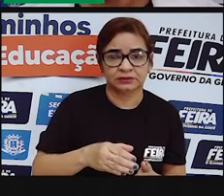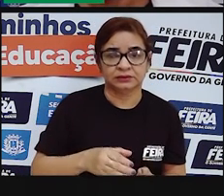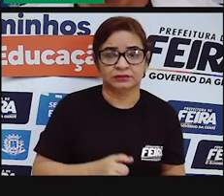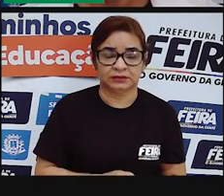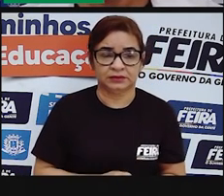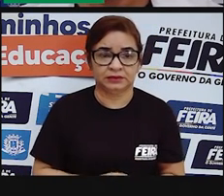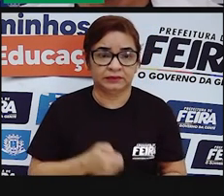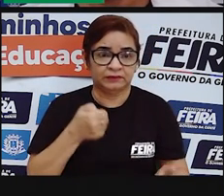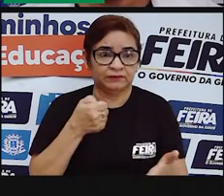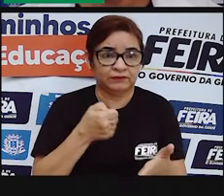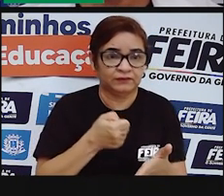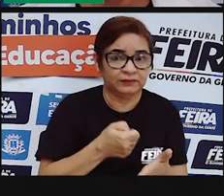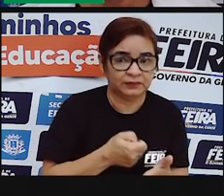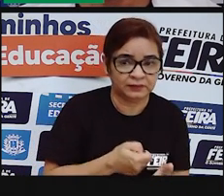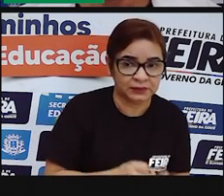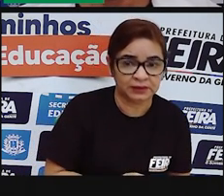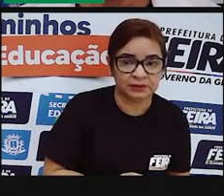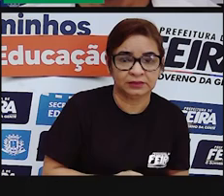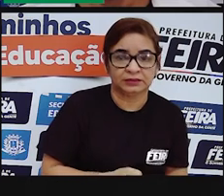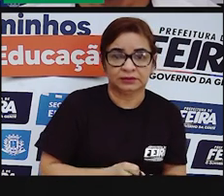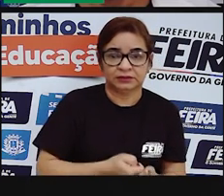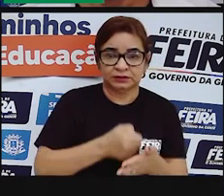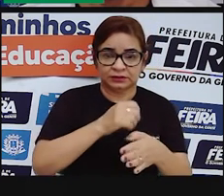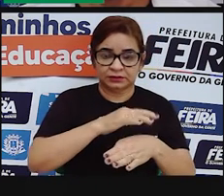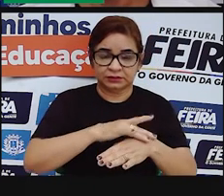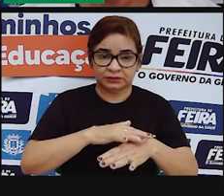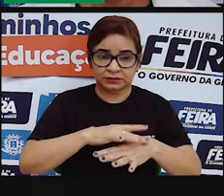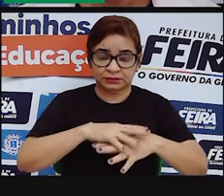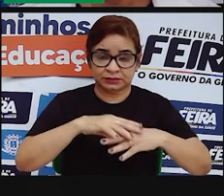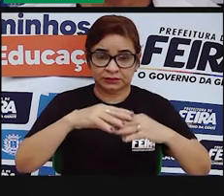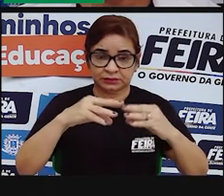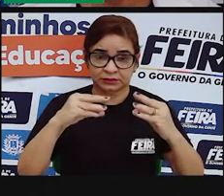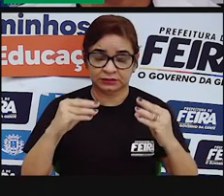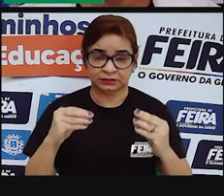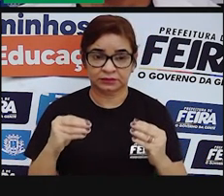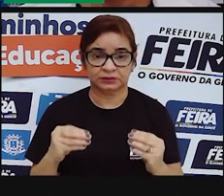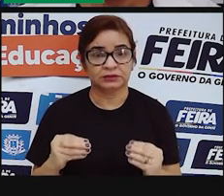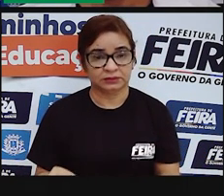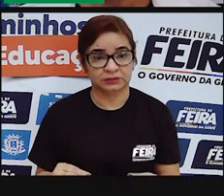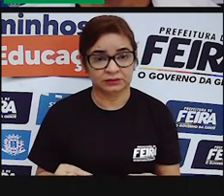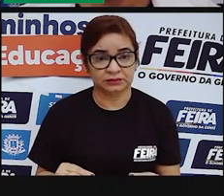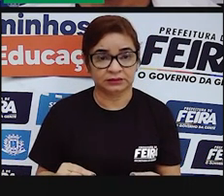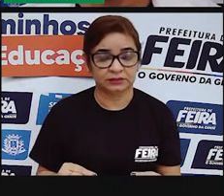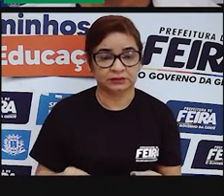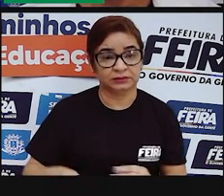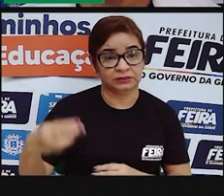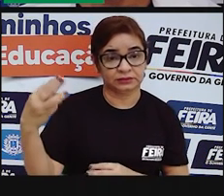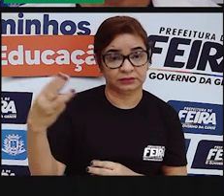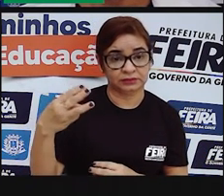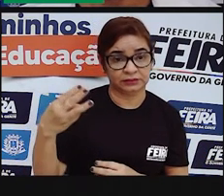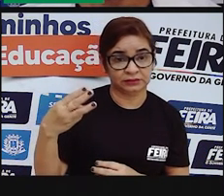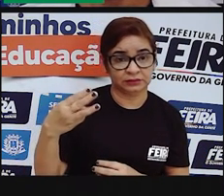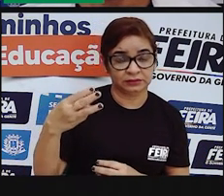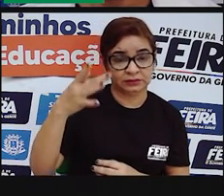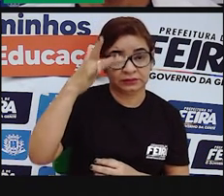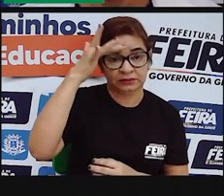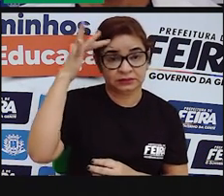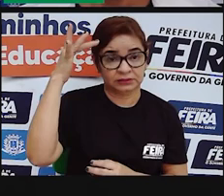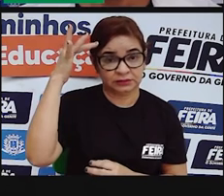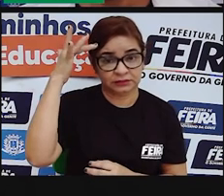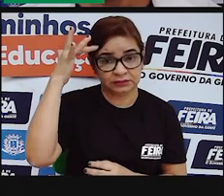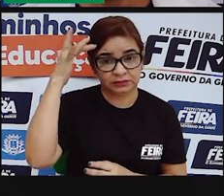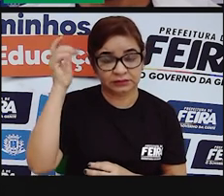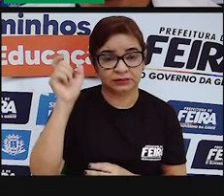cientistas afirmaram? Por que não, se o cientista não é, são eles, está na terceira pessoa,